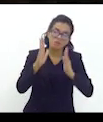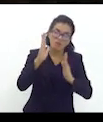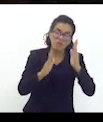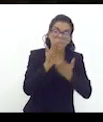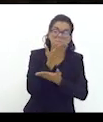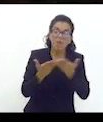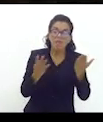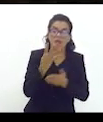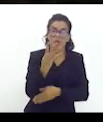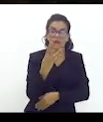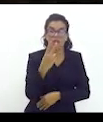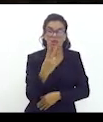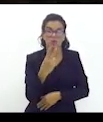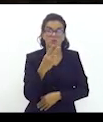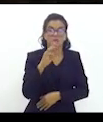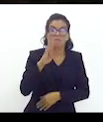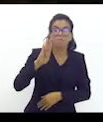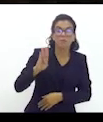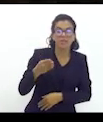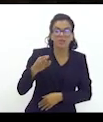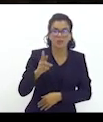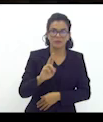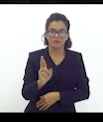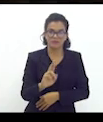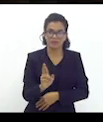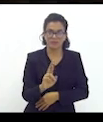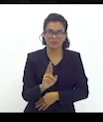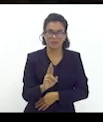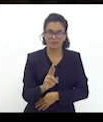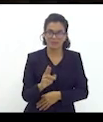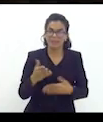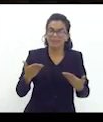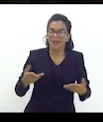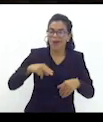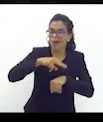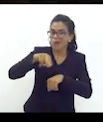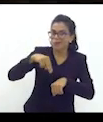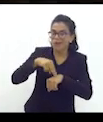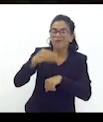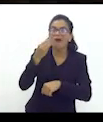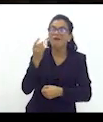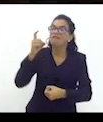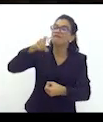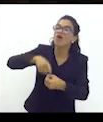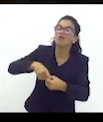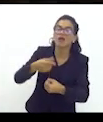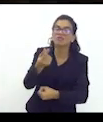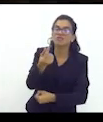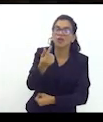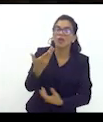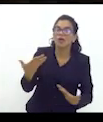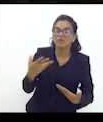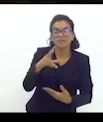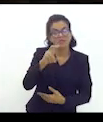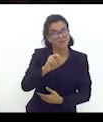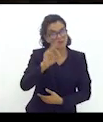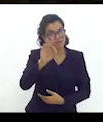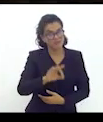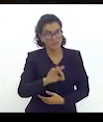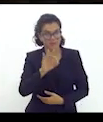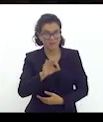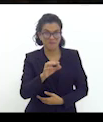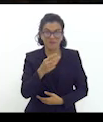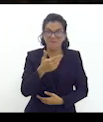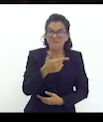perdas de 42 bilhões de reais. E a União vai ressarcir quanto? 50%, 21